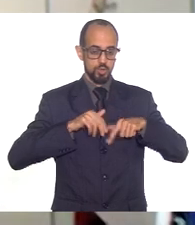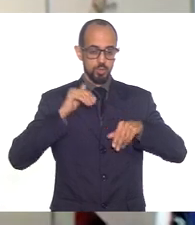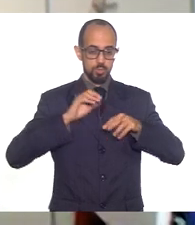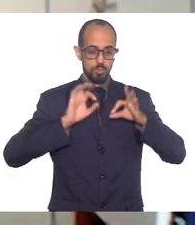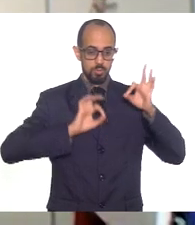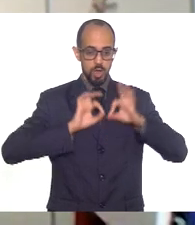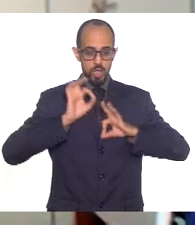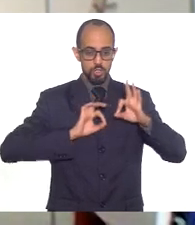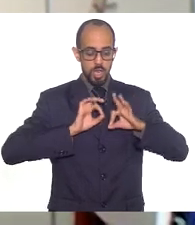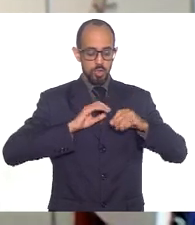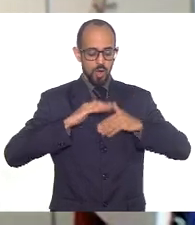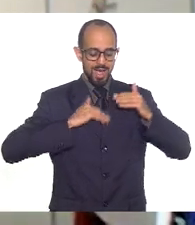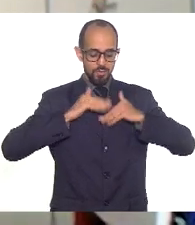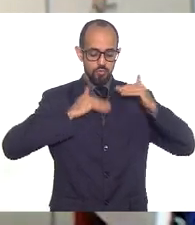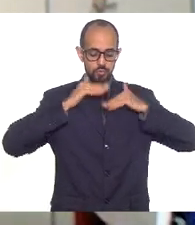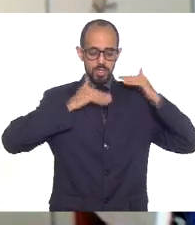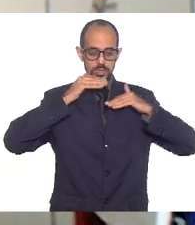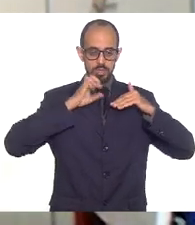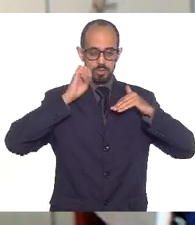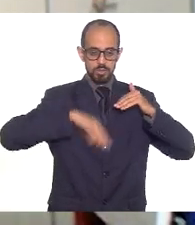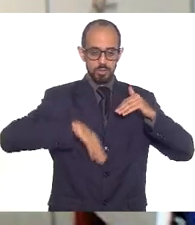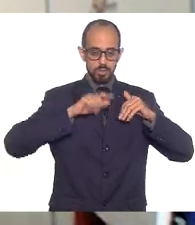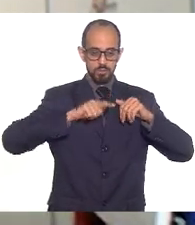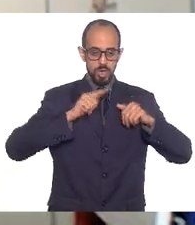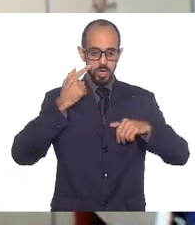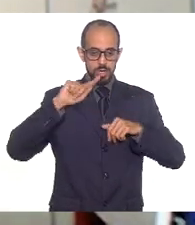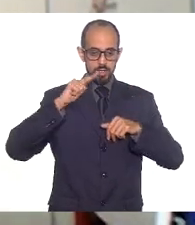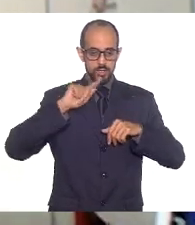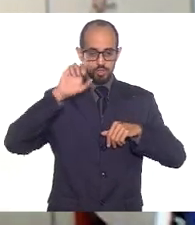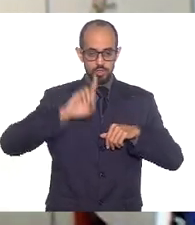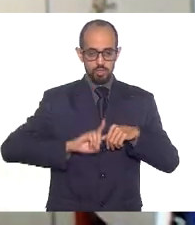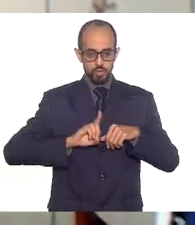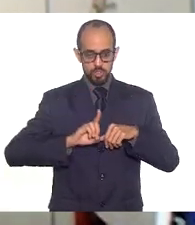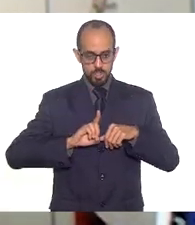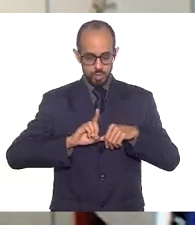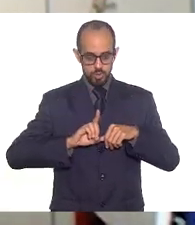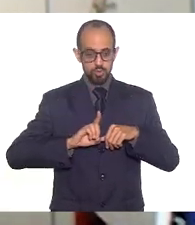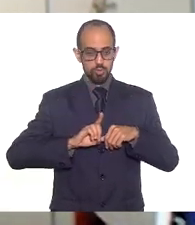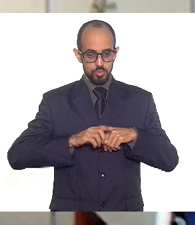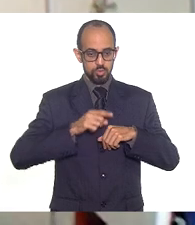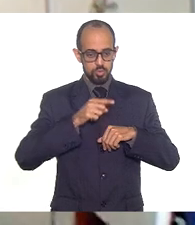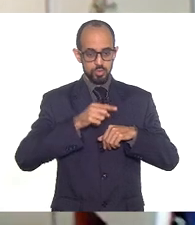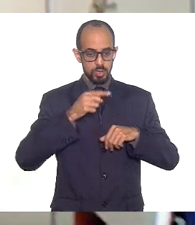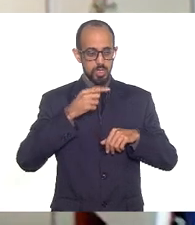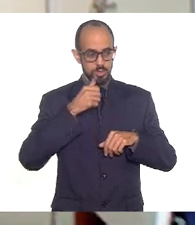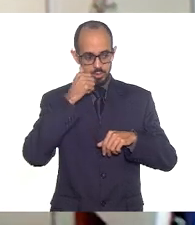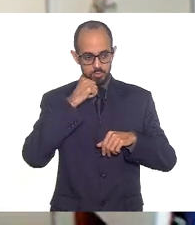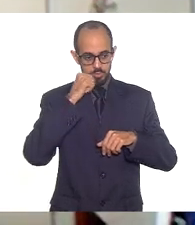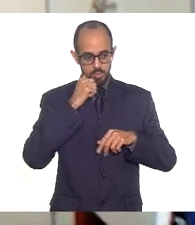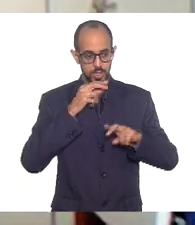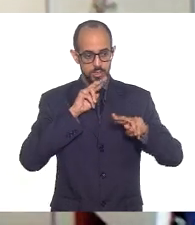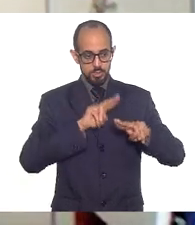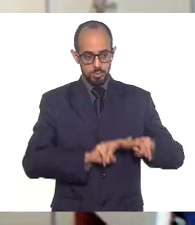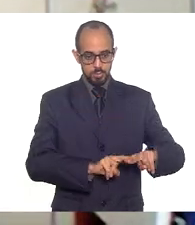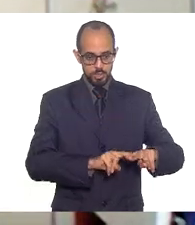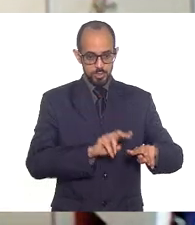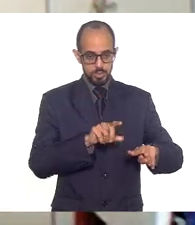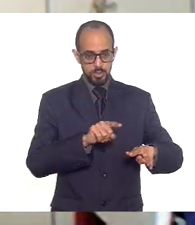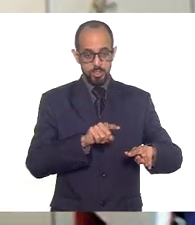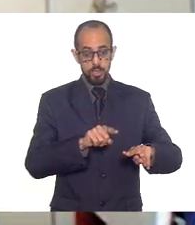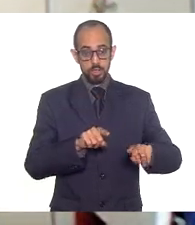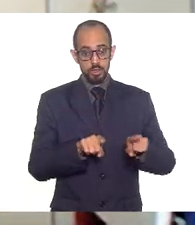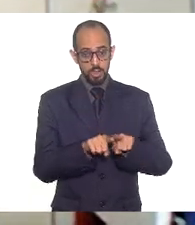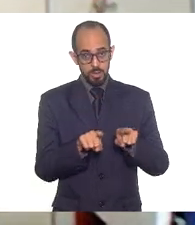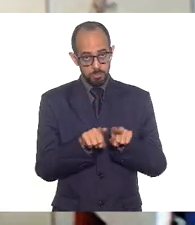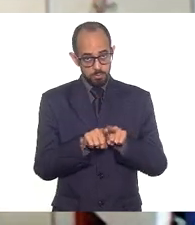tia Ju avança muito no sentido da garantia dos direitos é dessas adolescentes que estão cumprindo internação inclusive temos